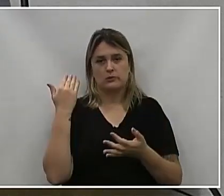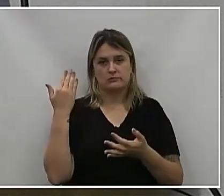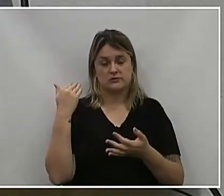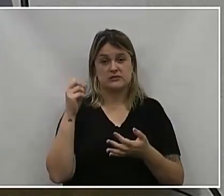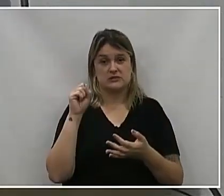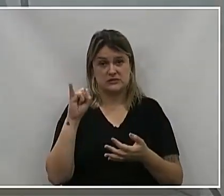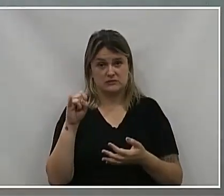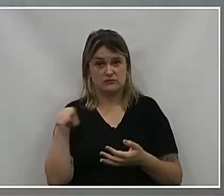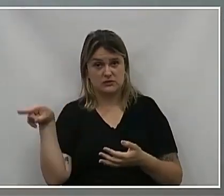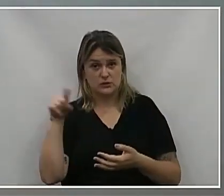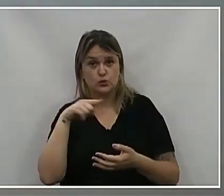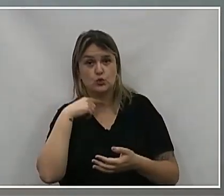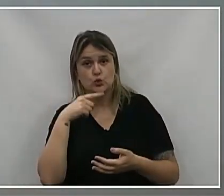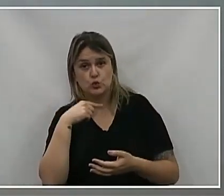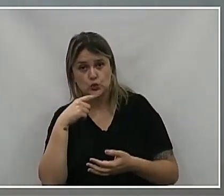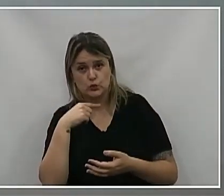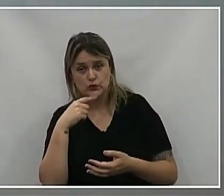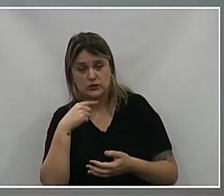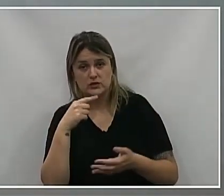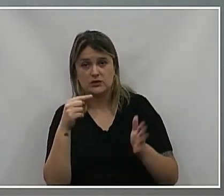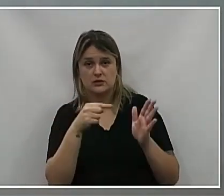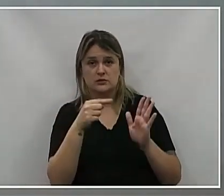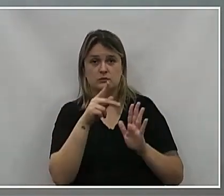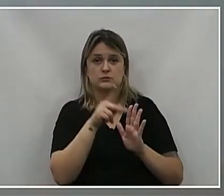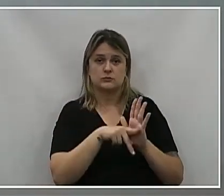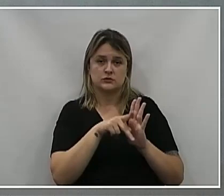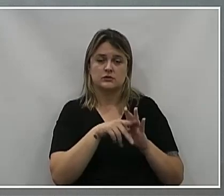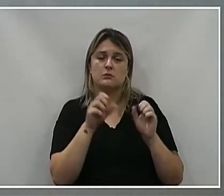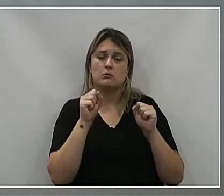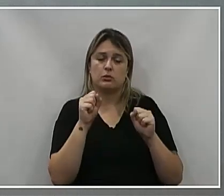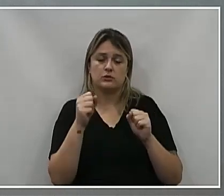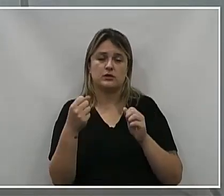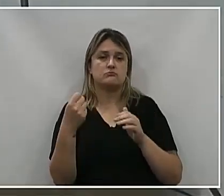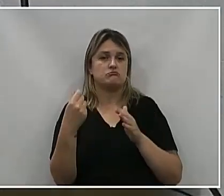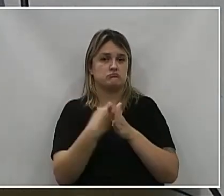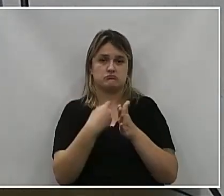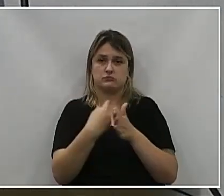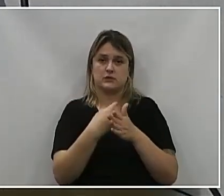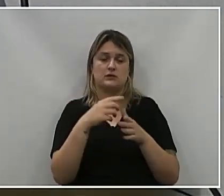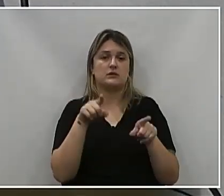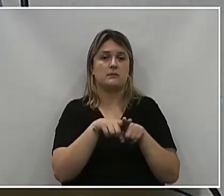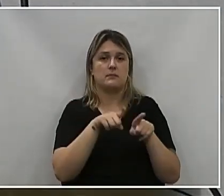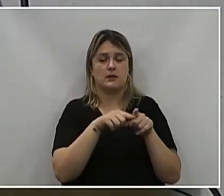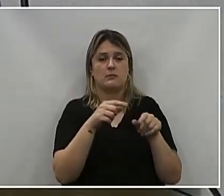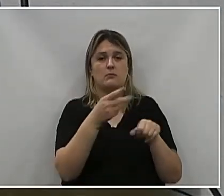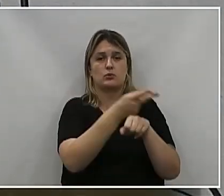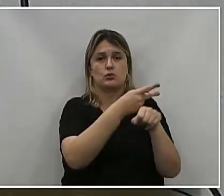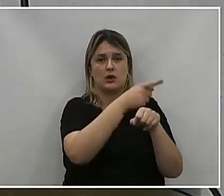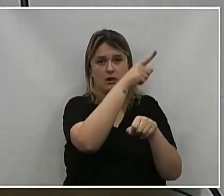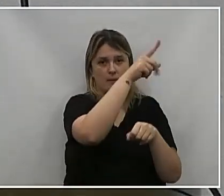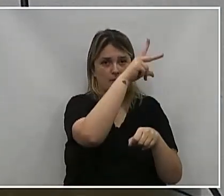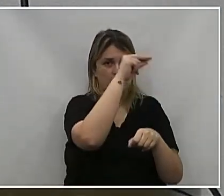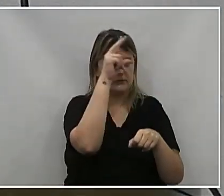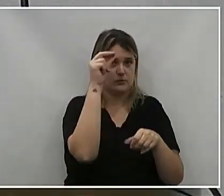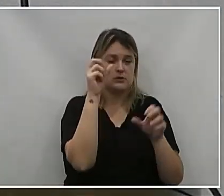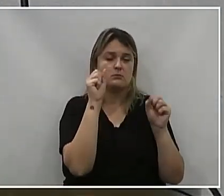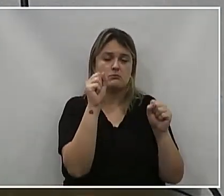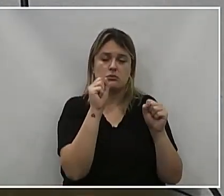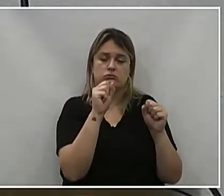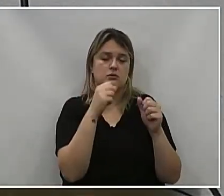anteriormente, se tiver alguma dúvida da parte do projeto, né, podem procurar a prefeitura e a gente, né, responde através